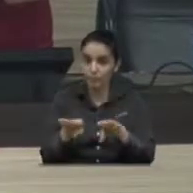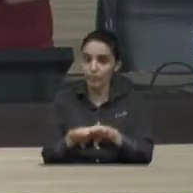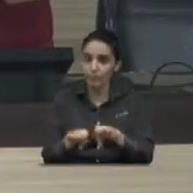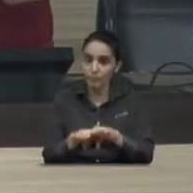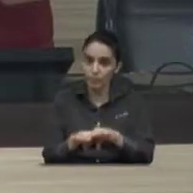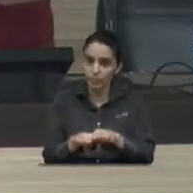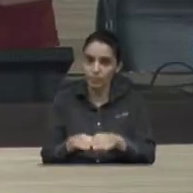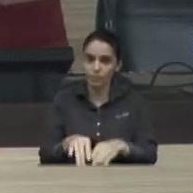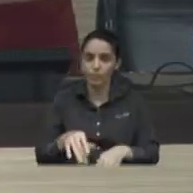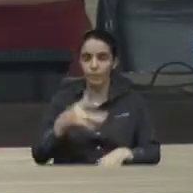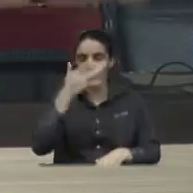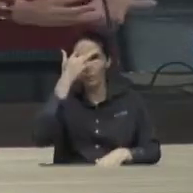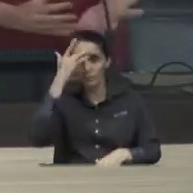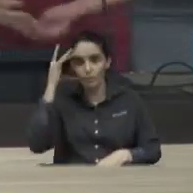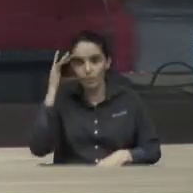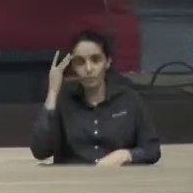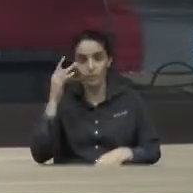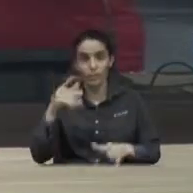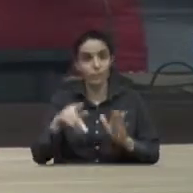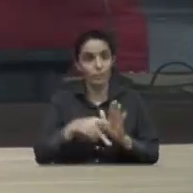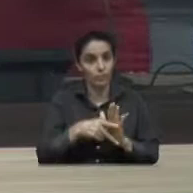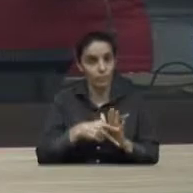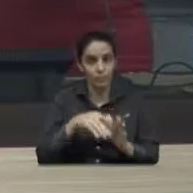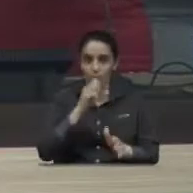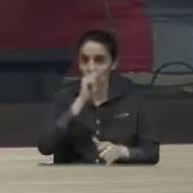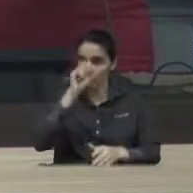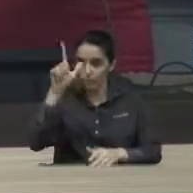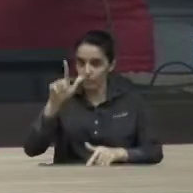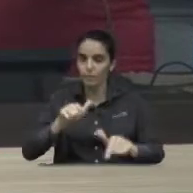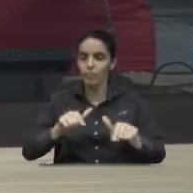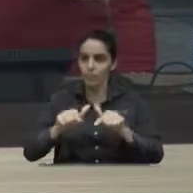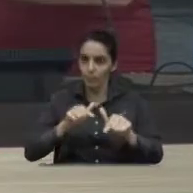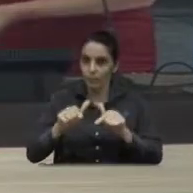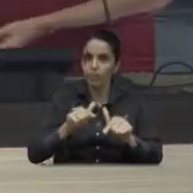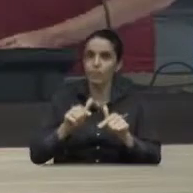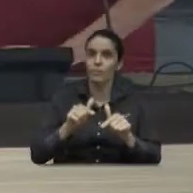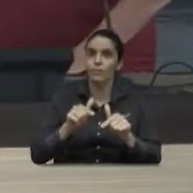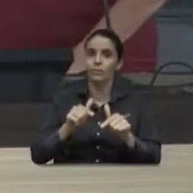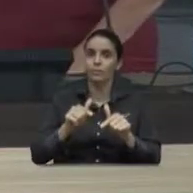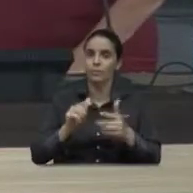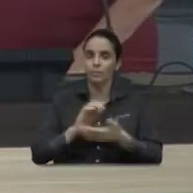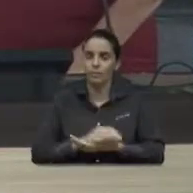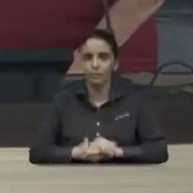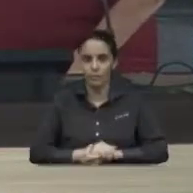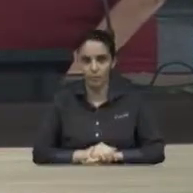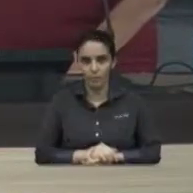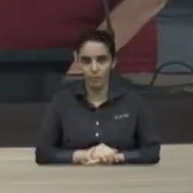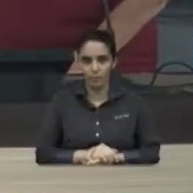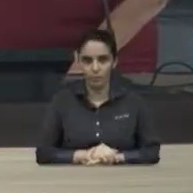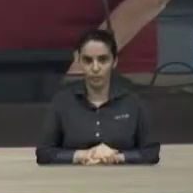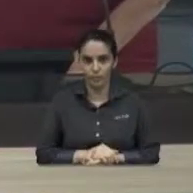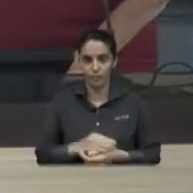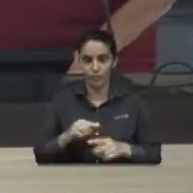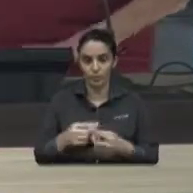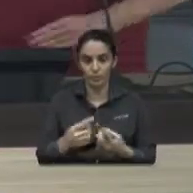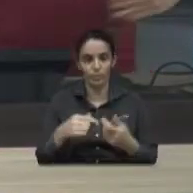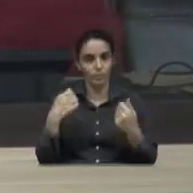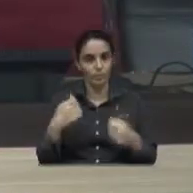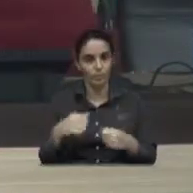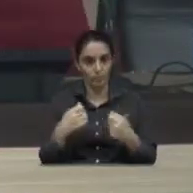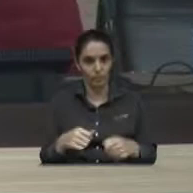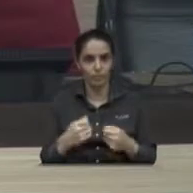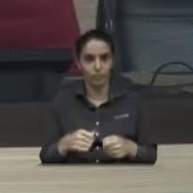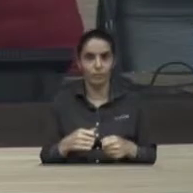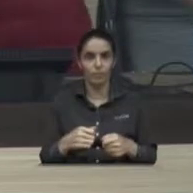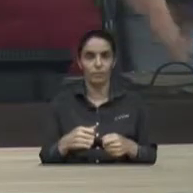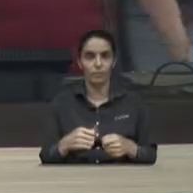ser buscado com coisa e com a especialização. Mas temos extremamente importante o que o